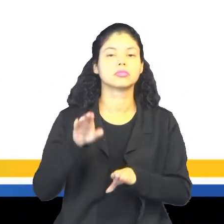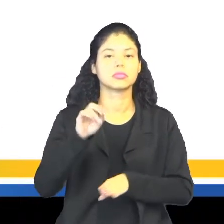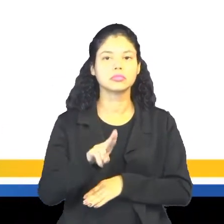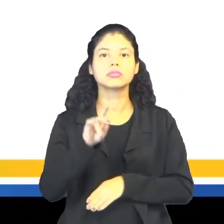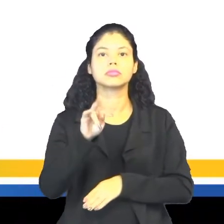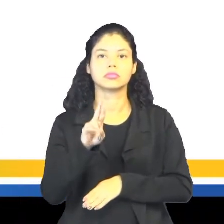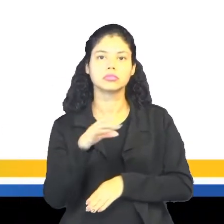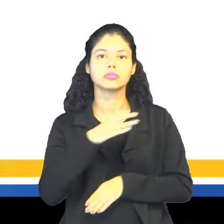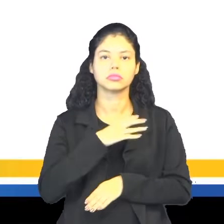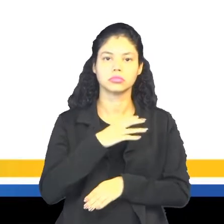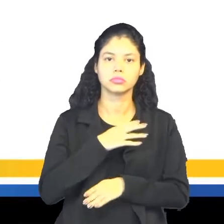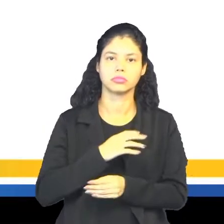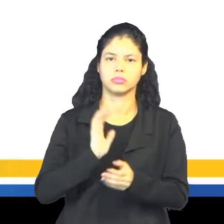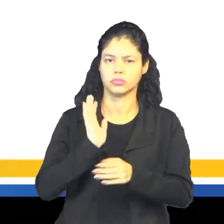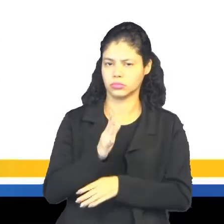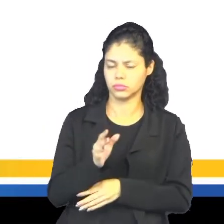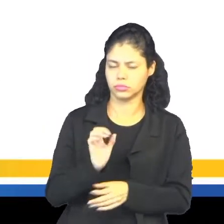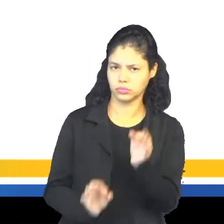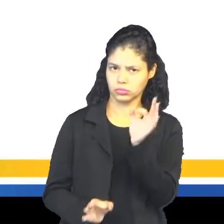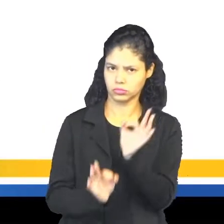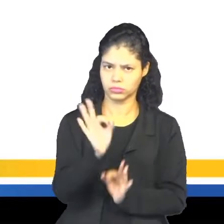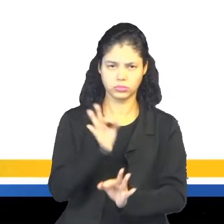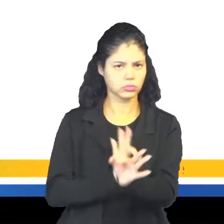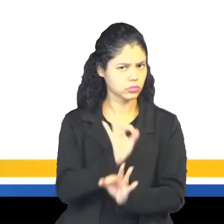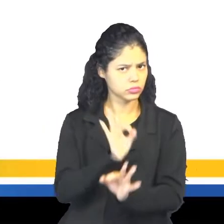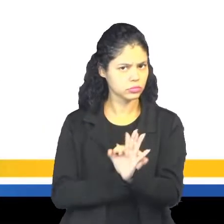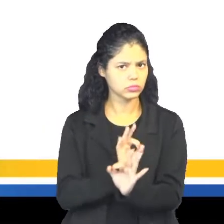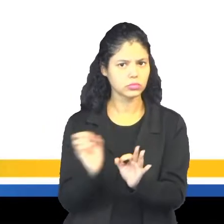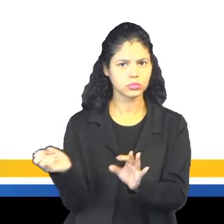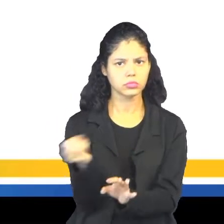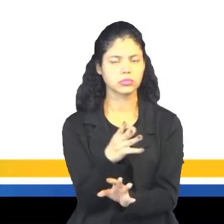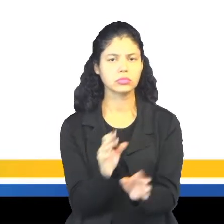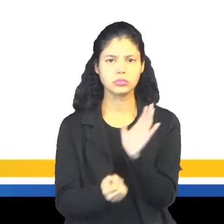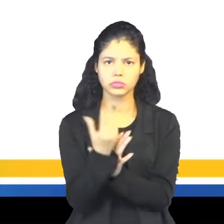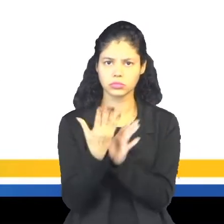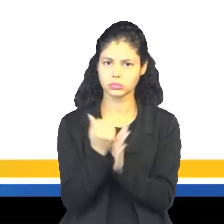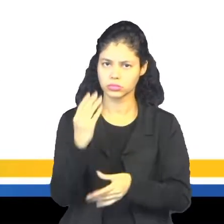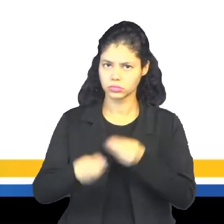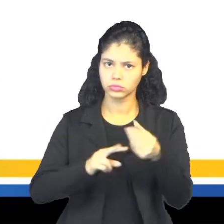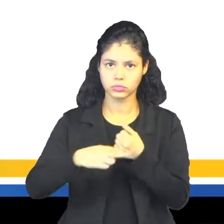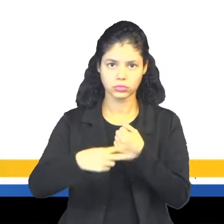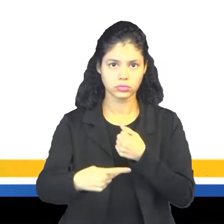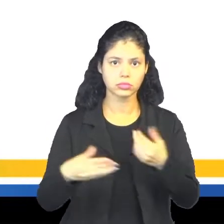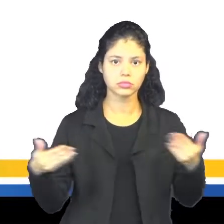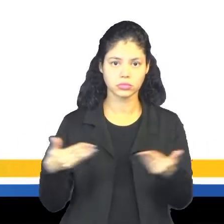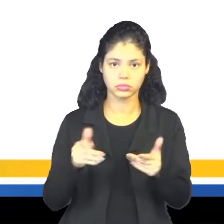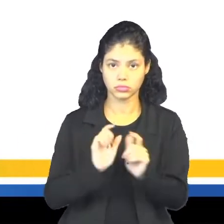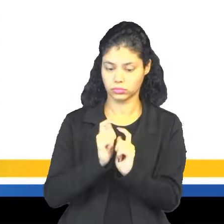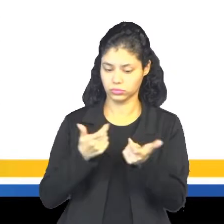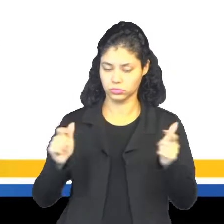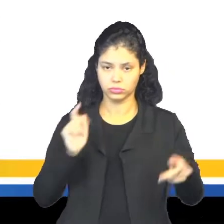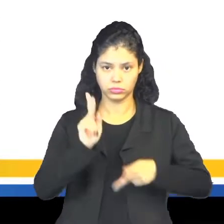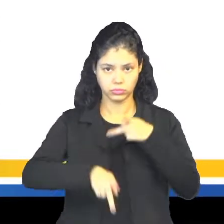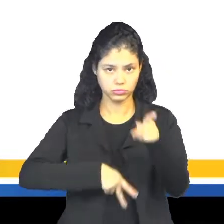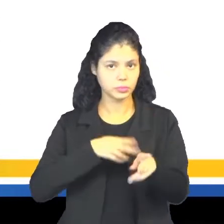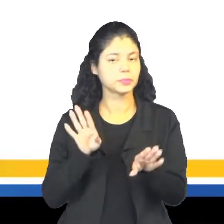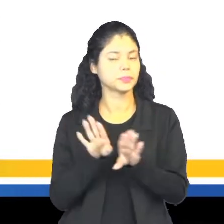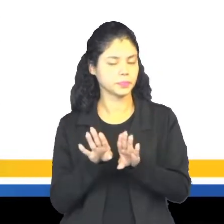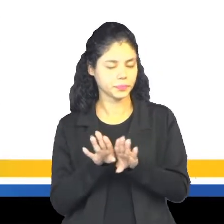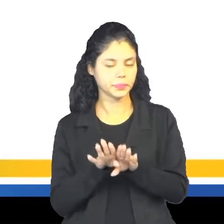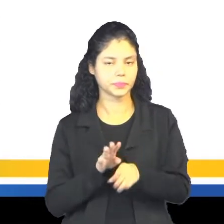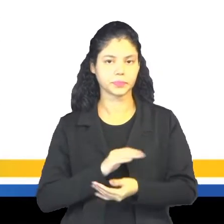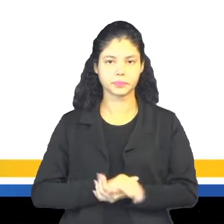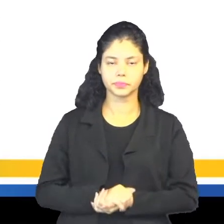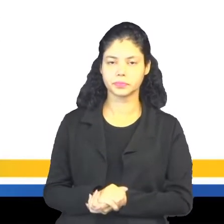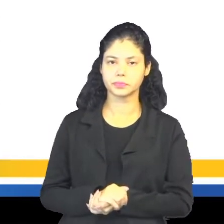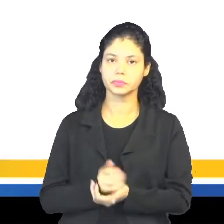inovações nas técnicas agrícolas permitiram o aumento da produção e, como consequência disso, o crescimento populacional.